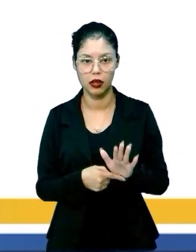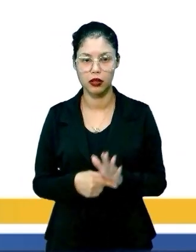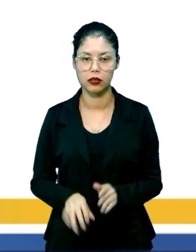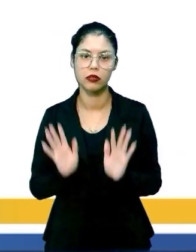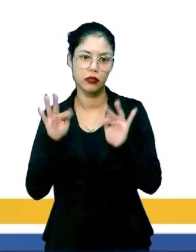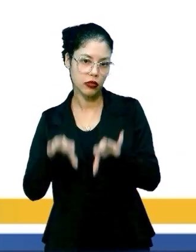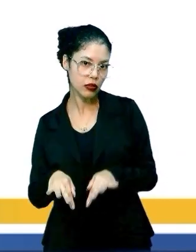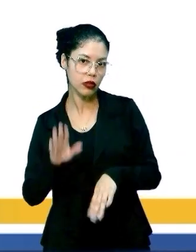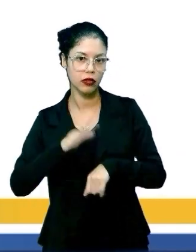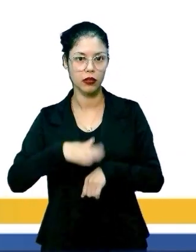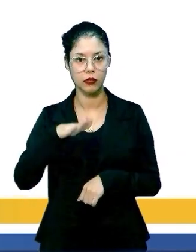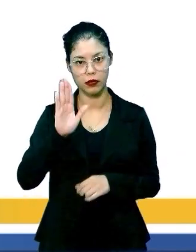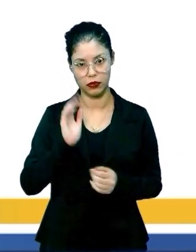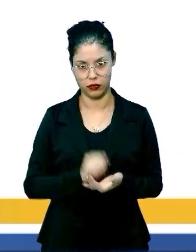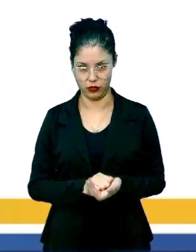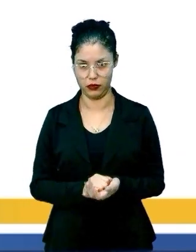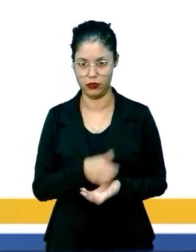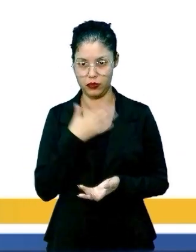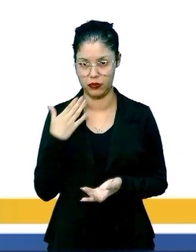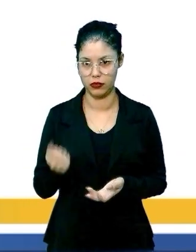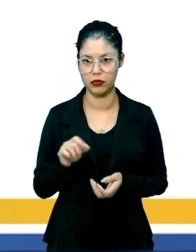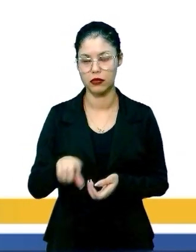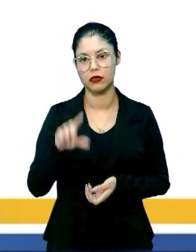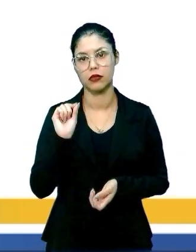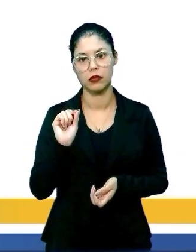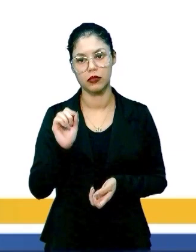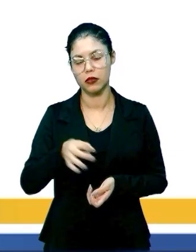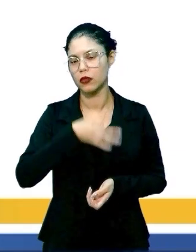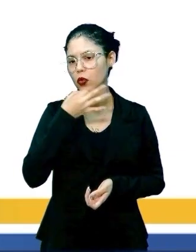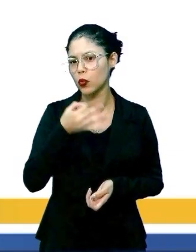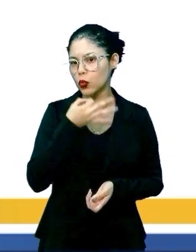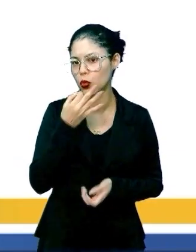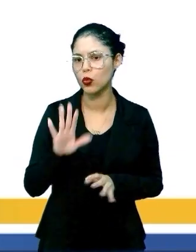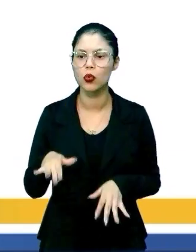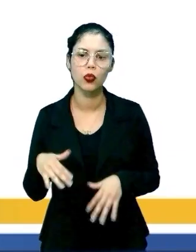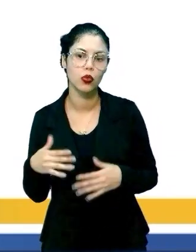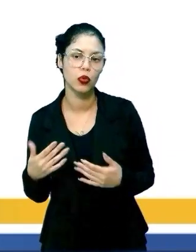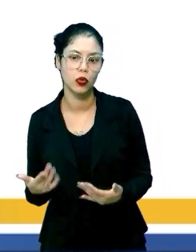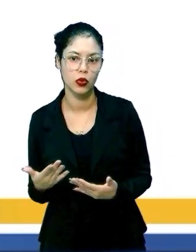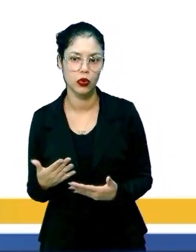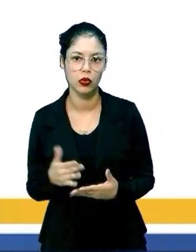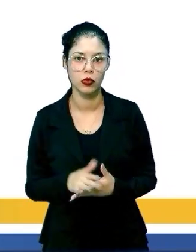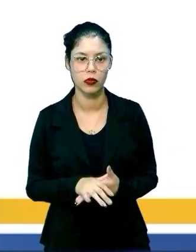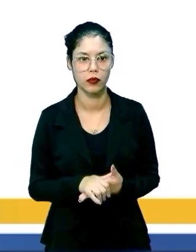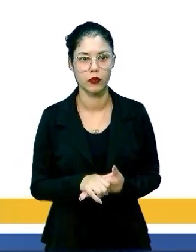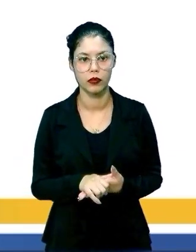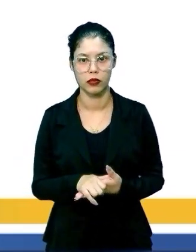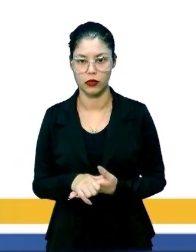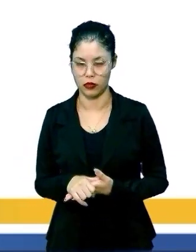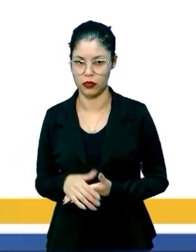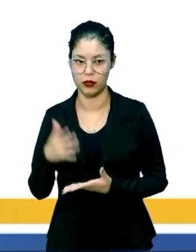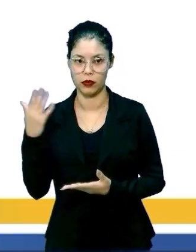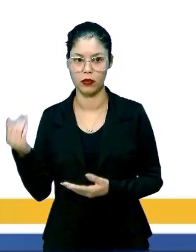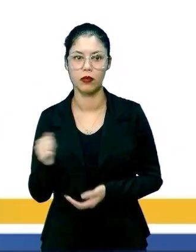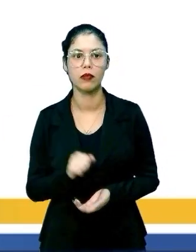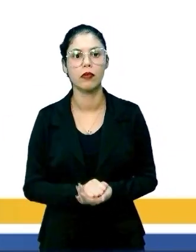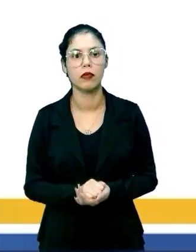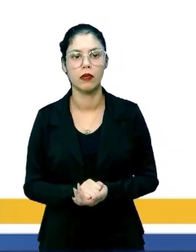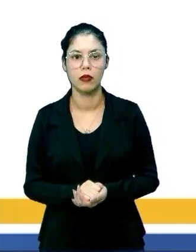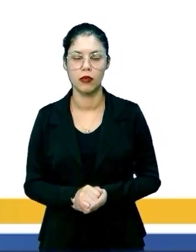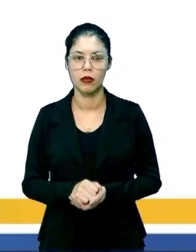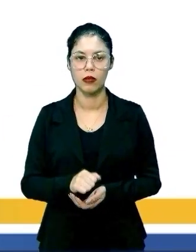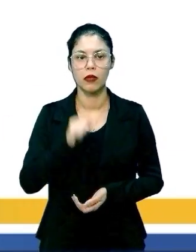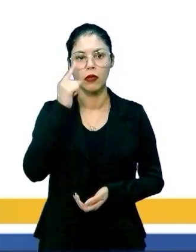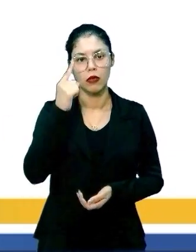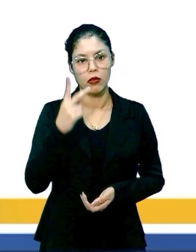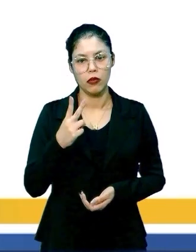apresentadas, Arthur concluiu que era mais vantajoso financeiramente escolher a opção, e aí nós temos as